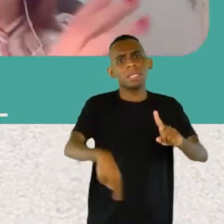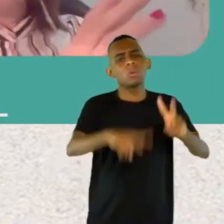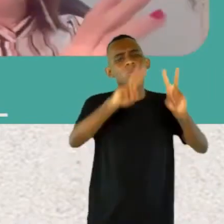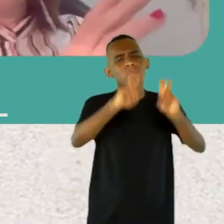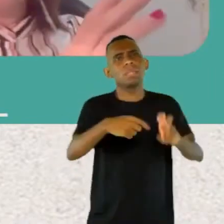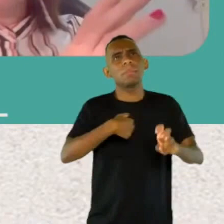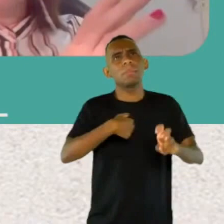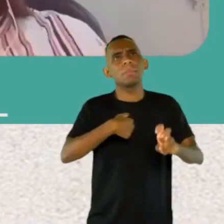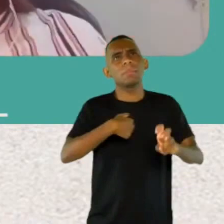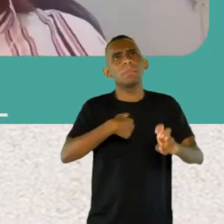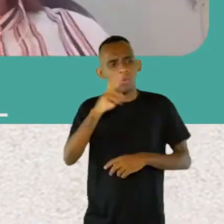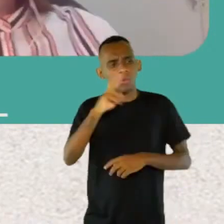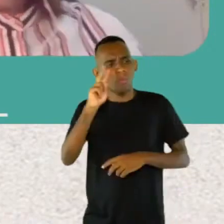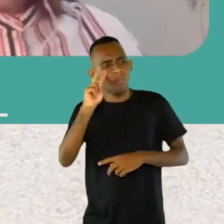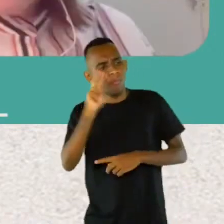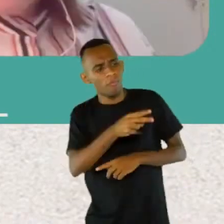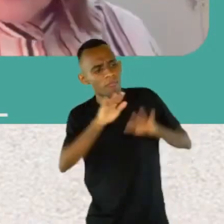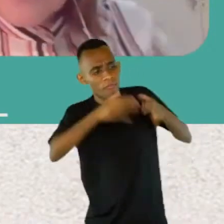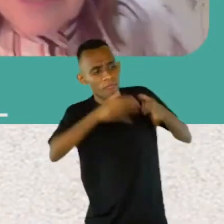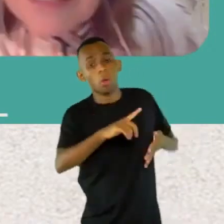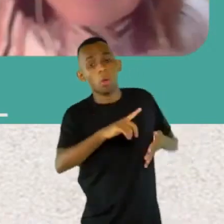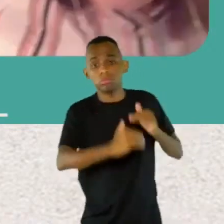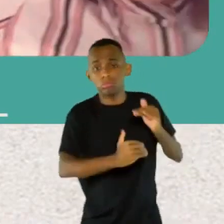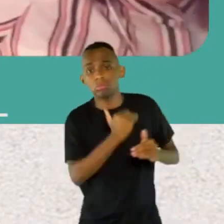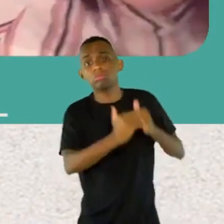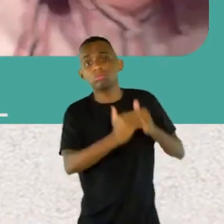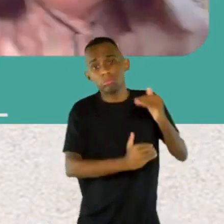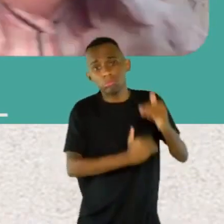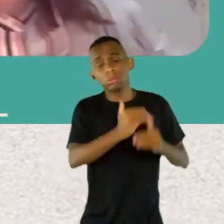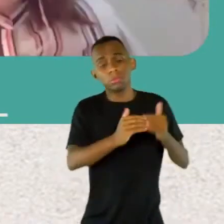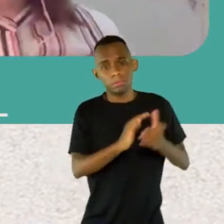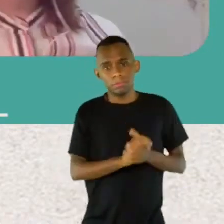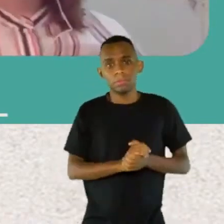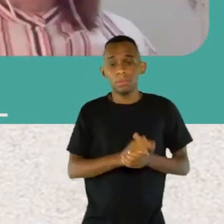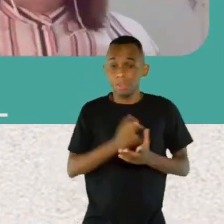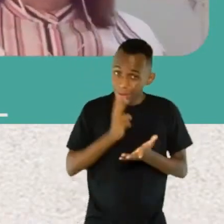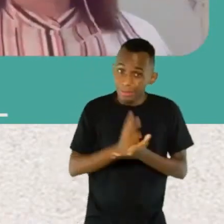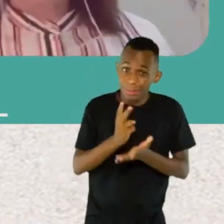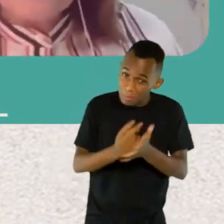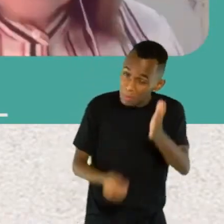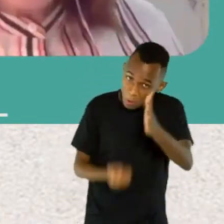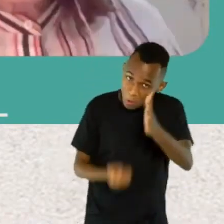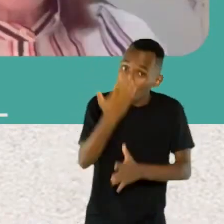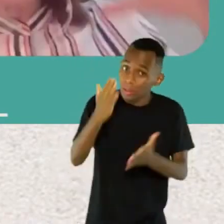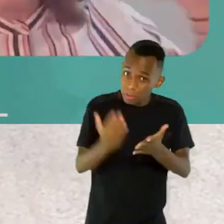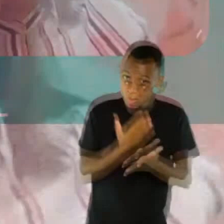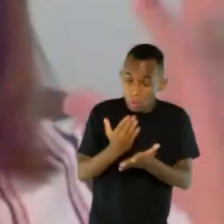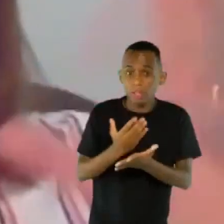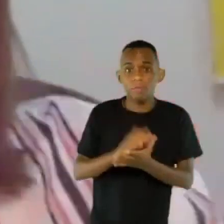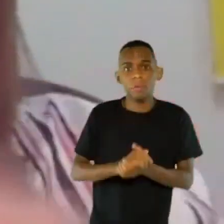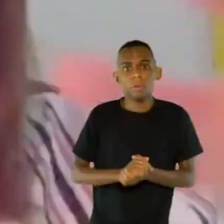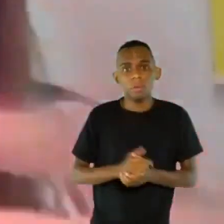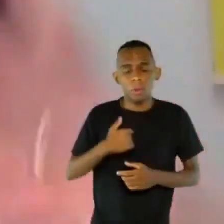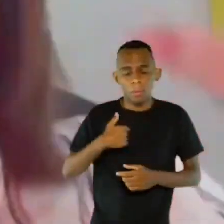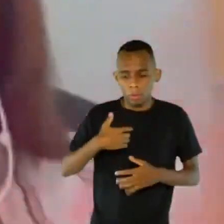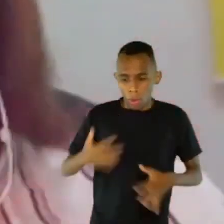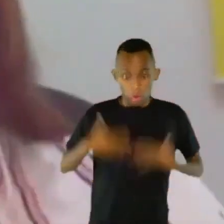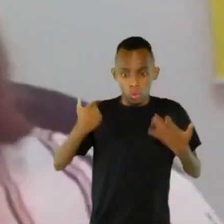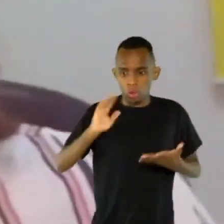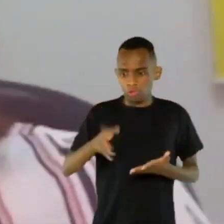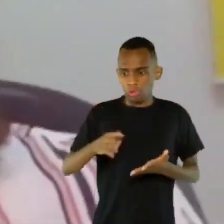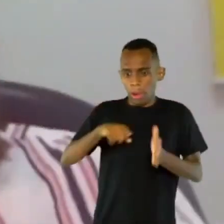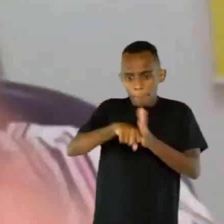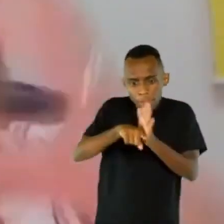olhar volta para isso. Então, é sempre assim que nasce um livro, sabe? Quando eu vejo, eu já estou pesquisando o livro